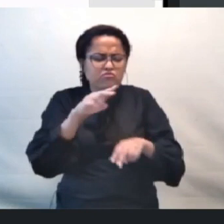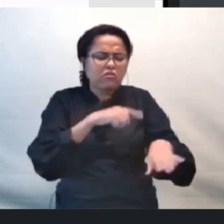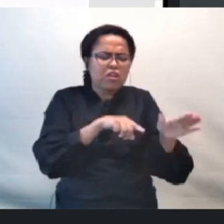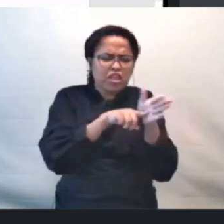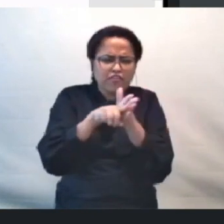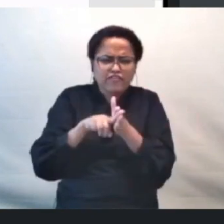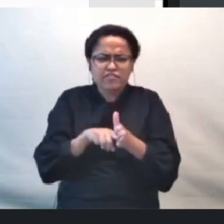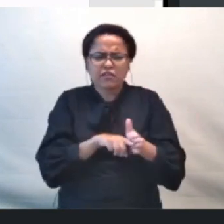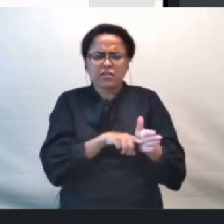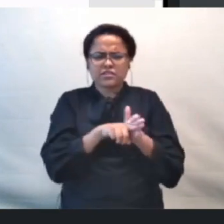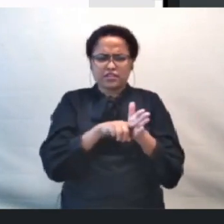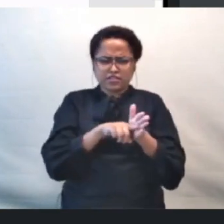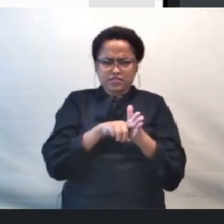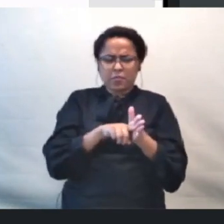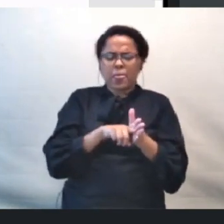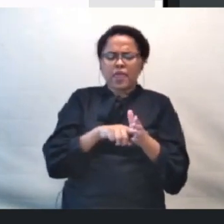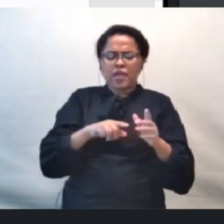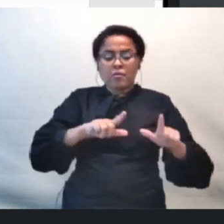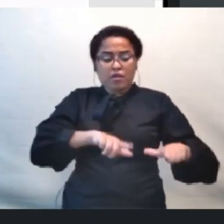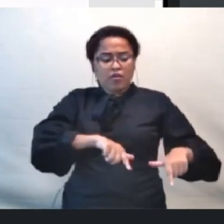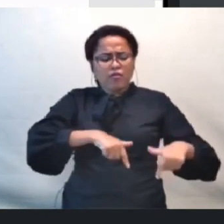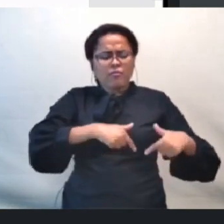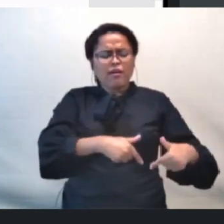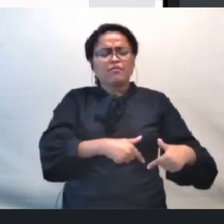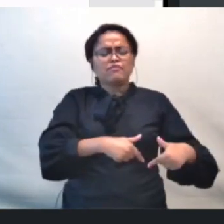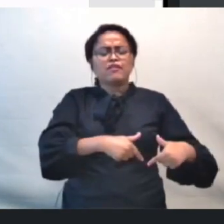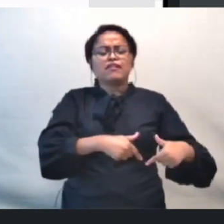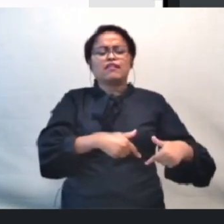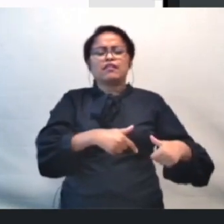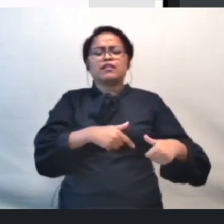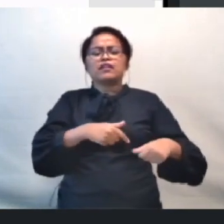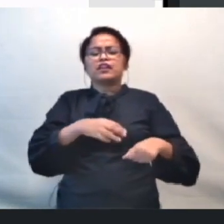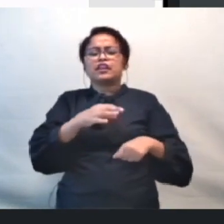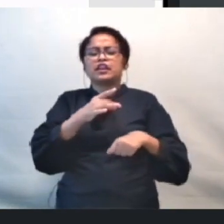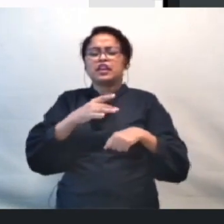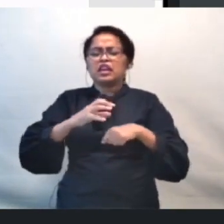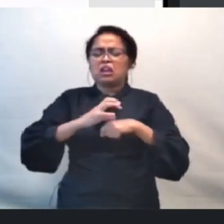as ações de combate à dengue, zika e febre amarela.